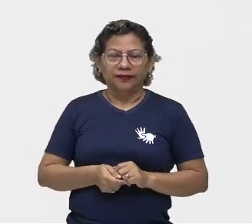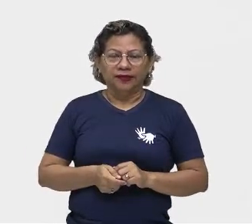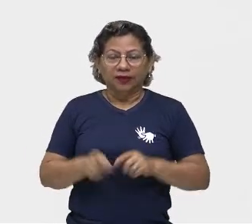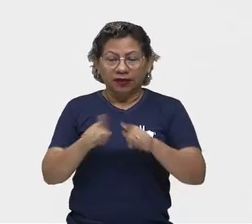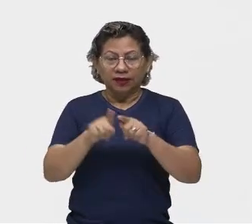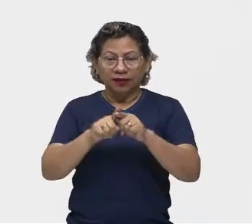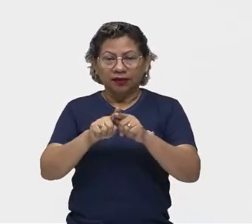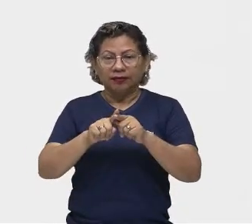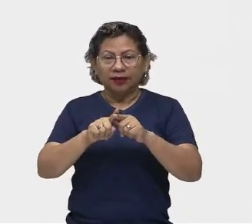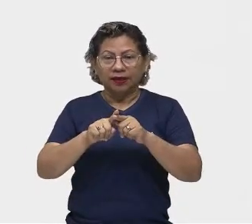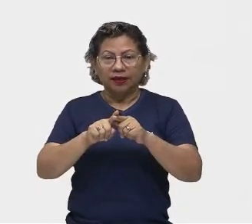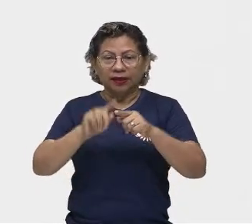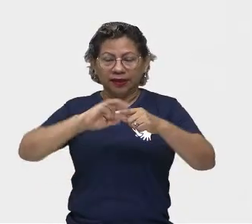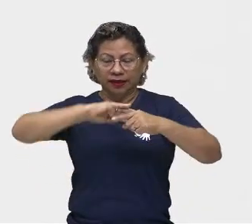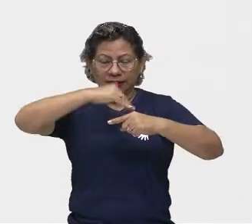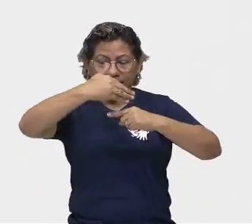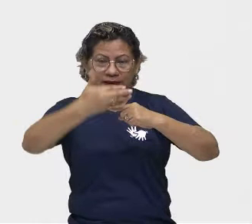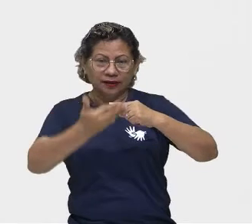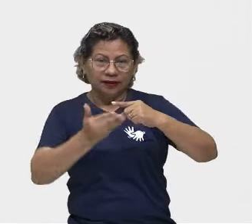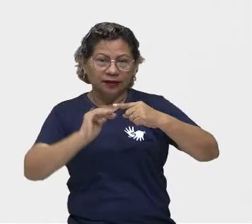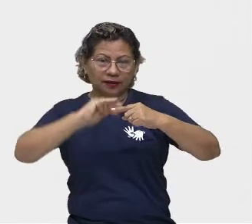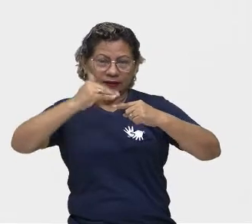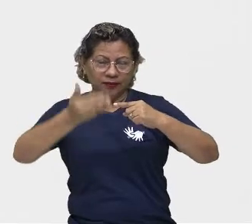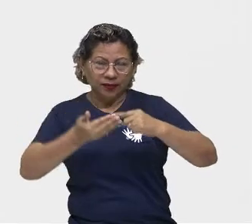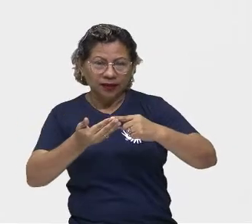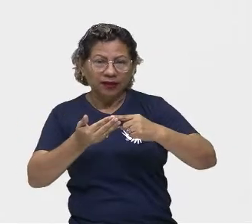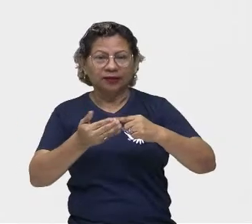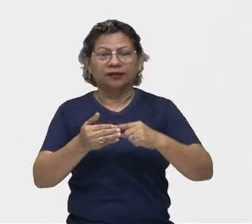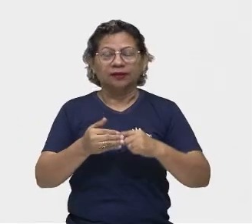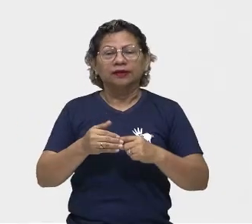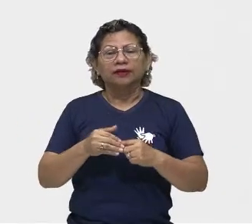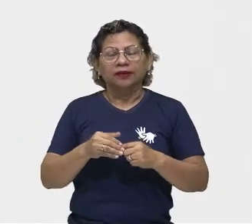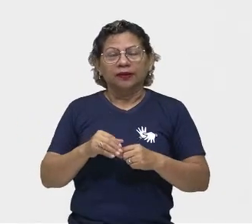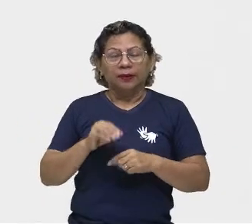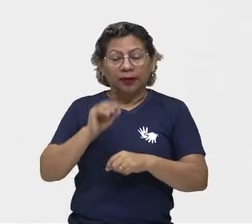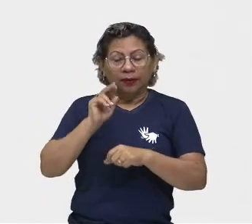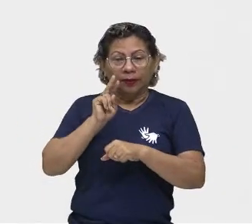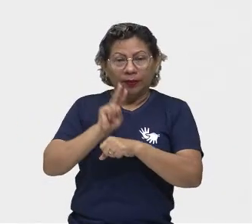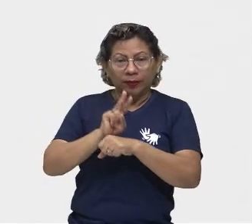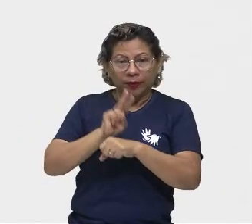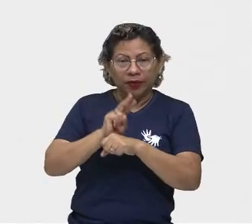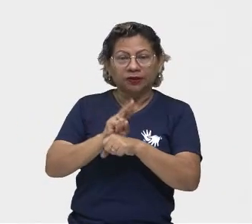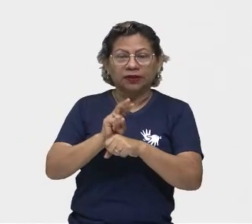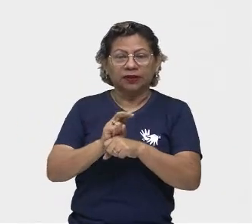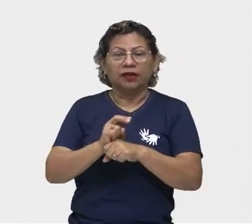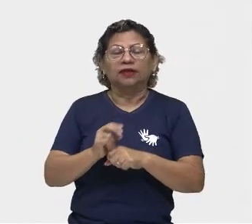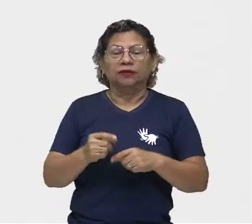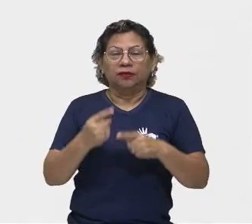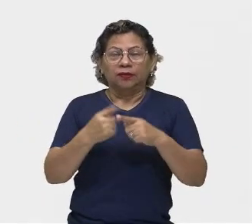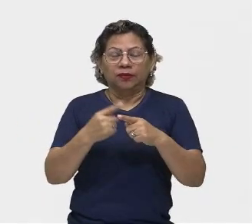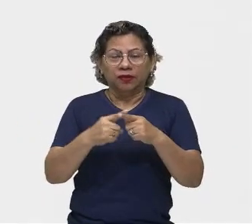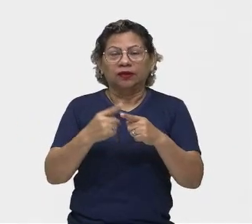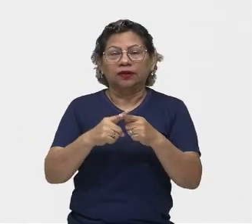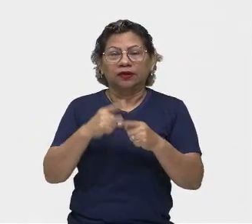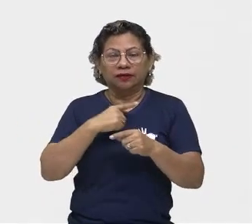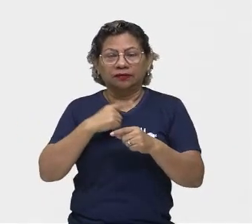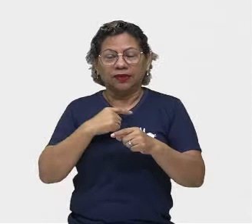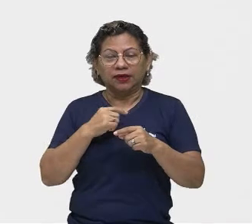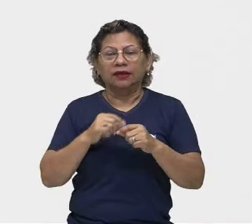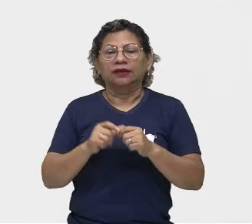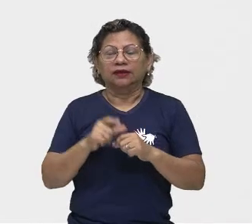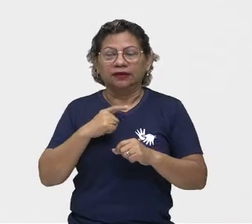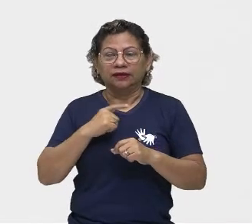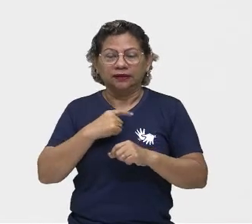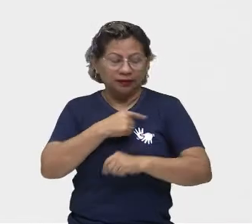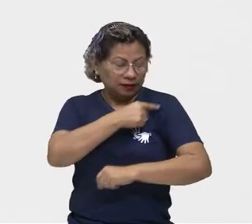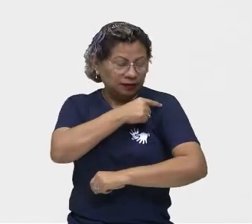recoberto por cartilagem a região é alongada né região mais alongado ali